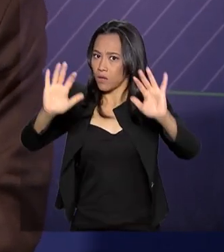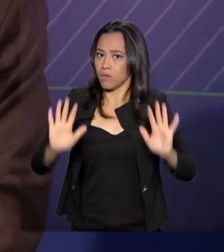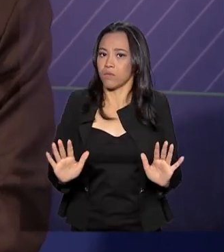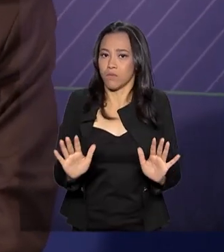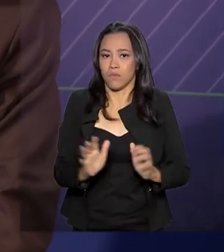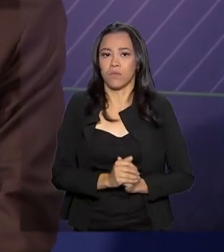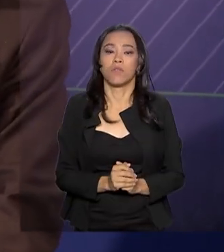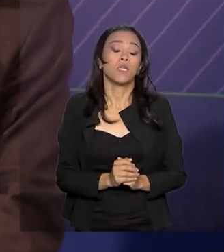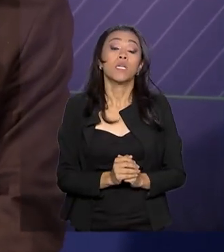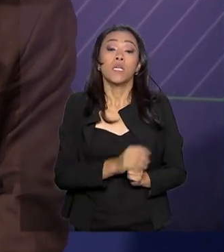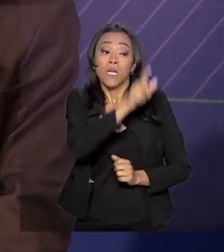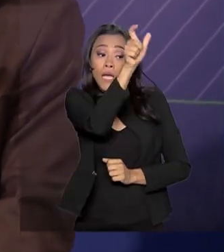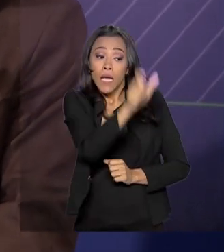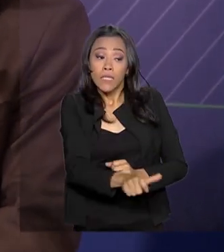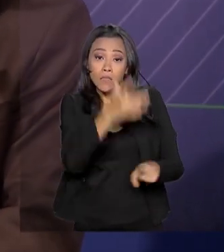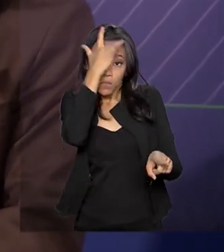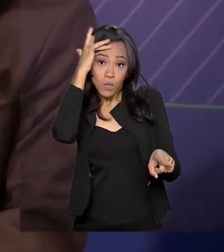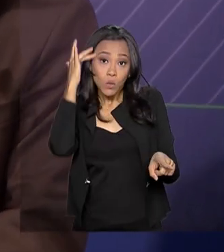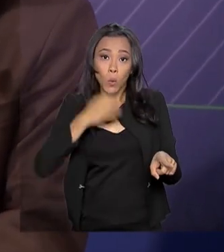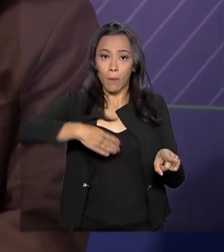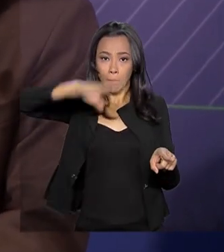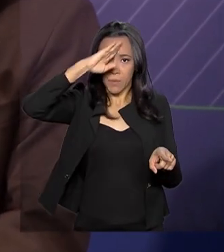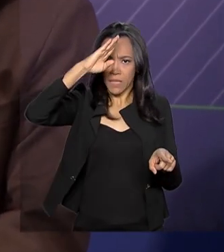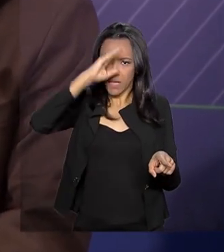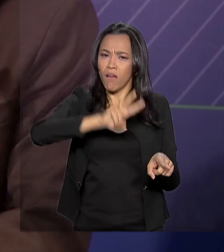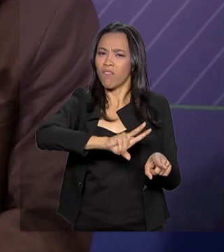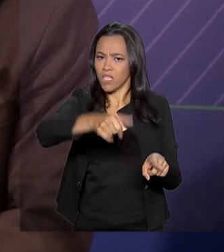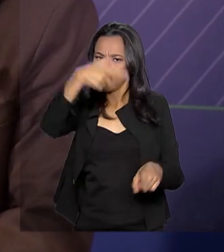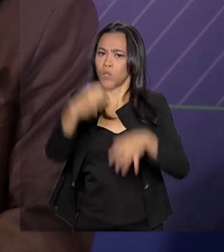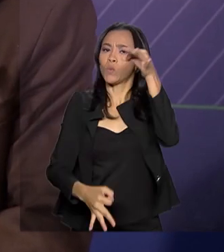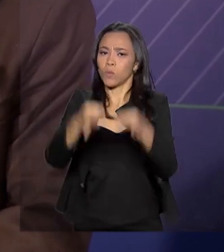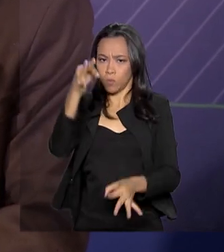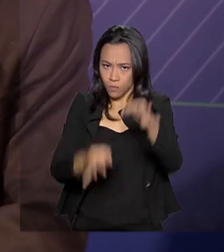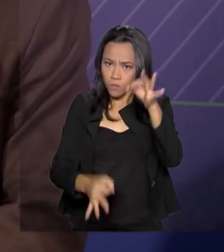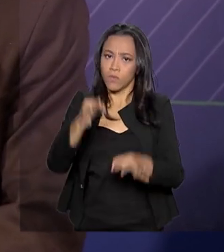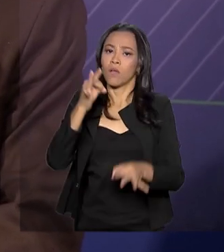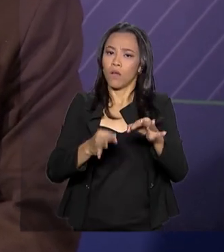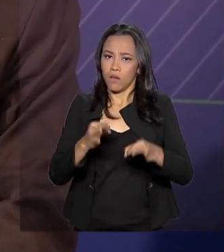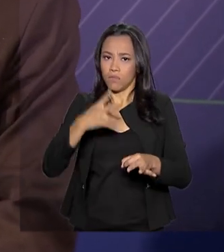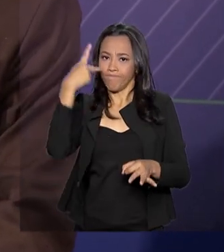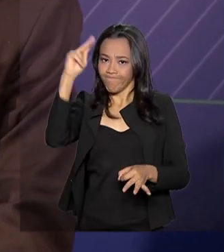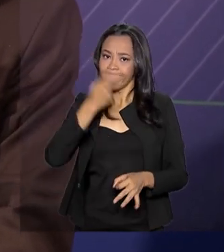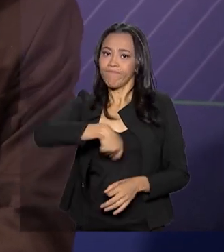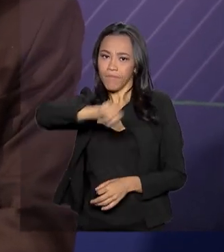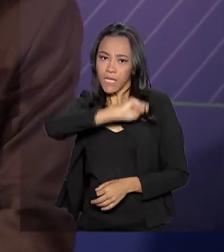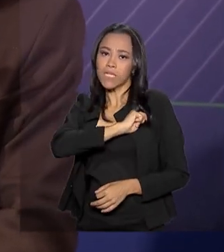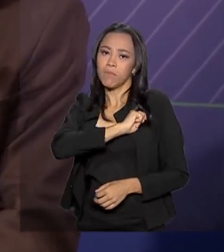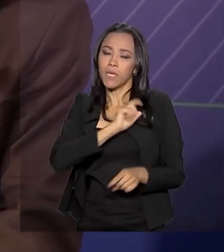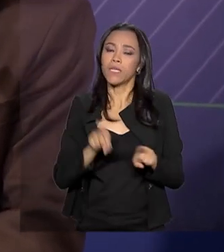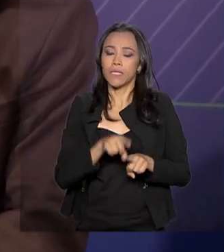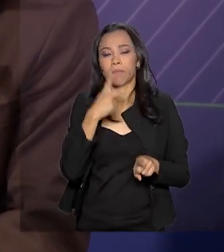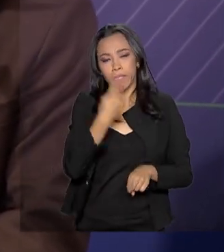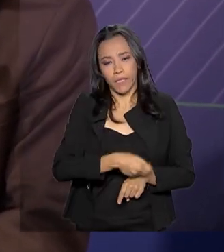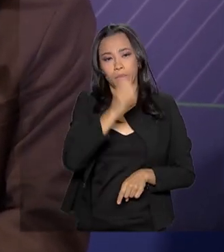O militar será julgado sem condescendência pela justiça da Espanha e pela própria justiça brasileira.